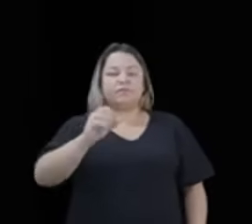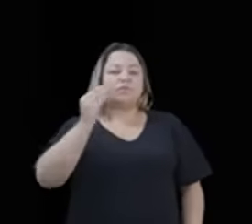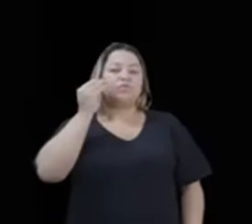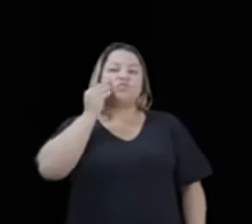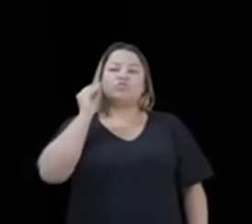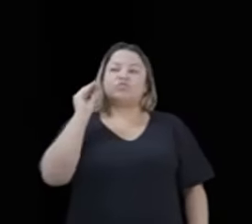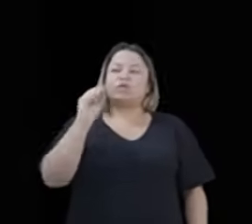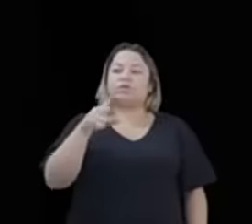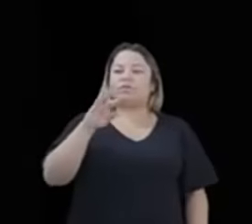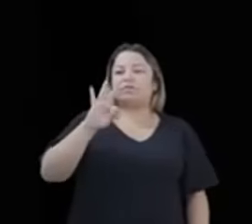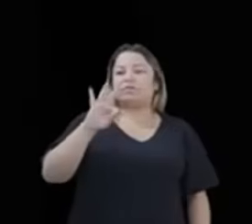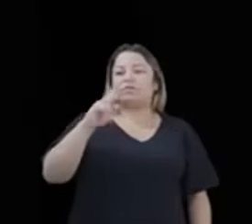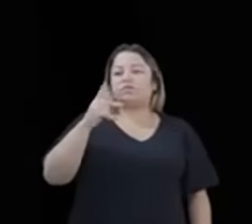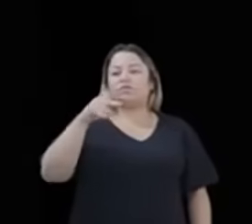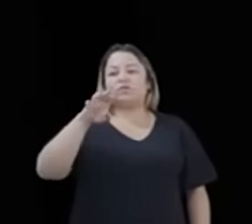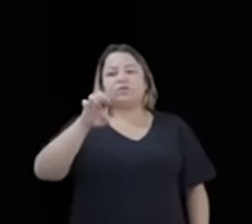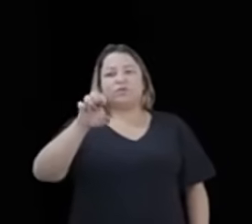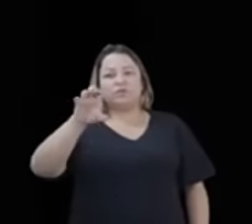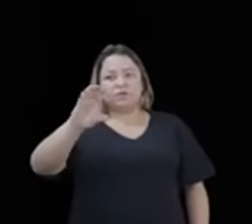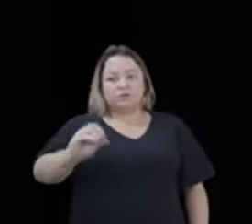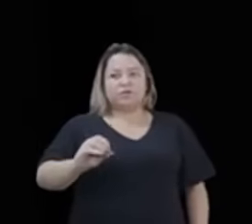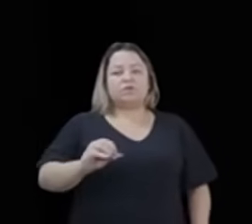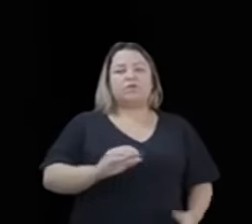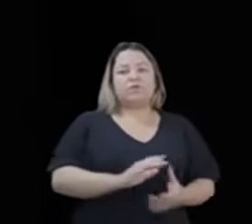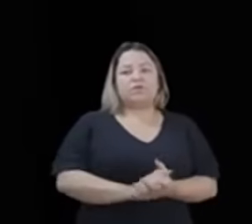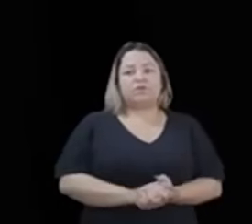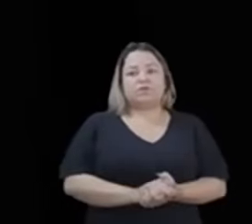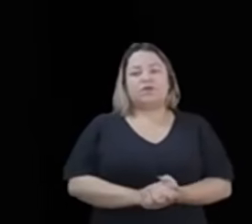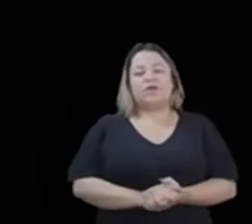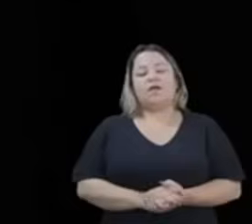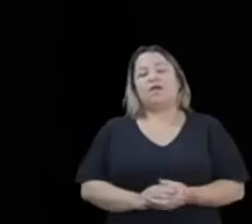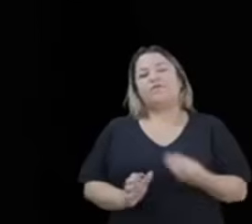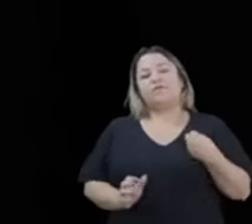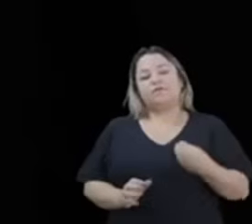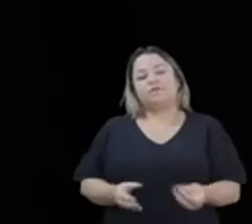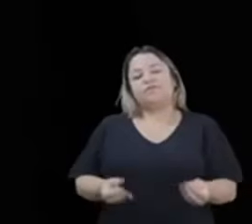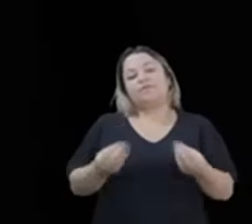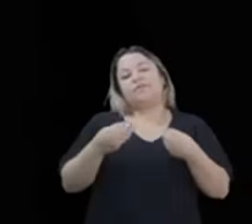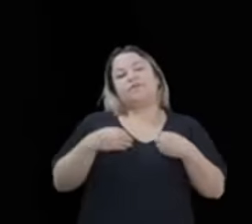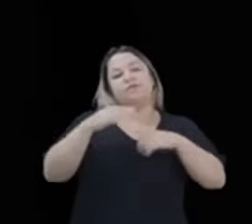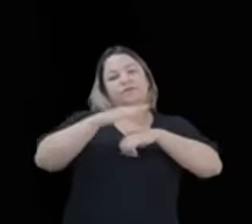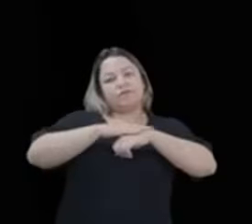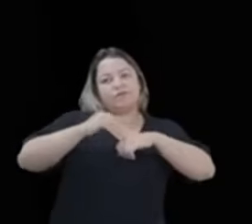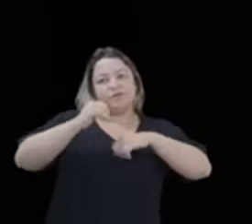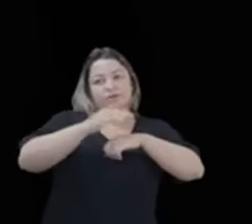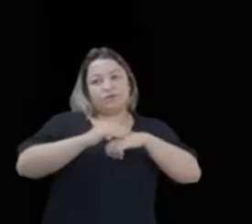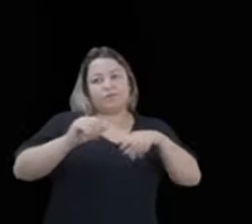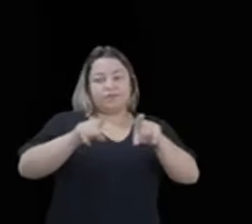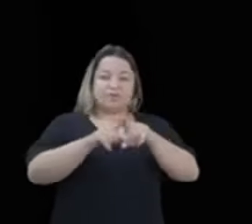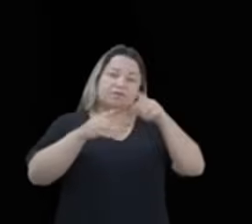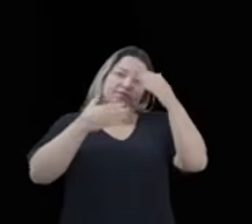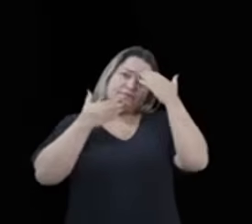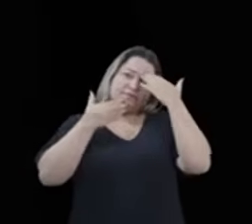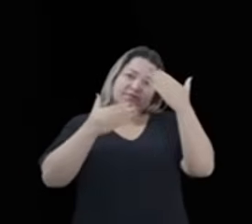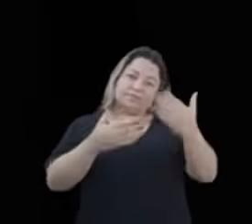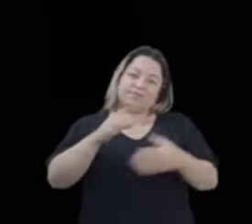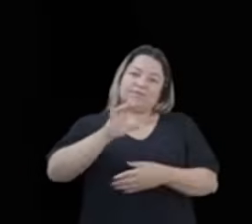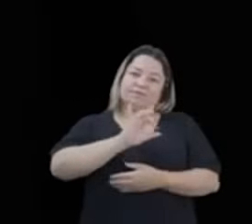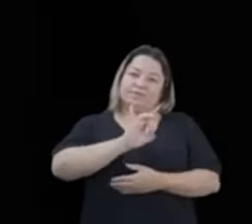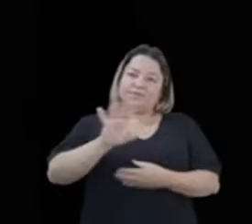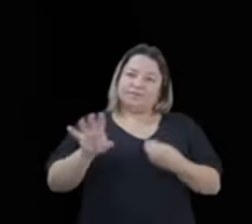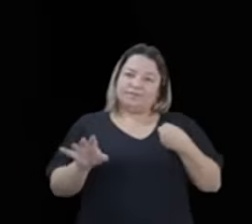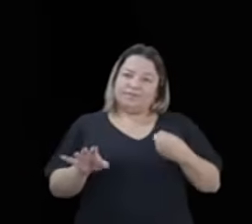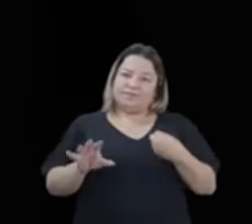ao Theo, esse menino que a vida me deu e que eu tenho muito carinho por ele também. Minha gratidão à presença de